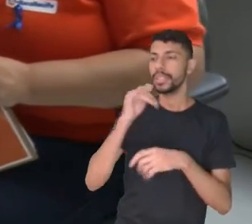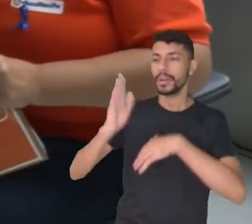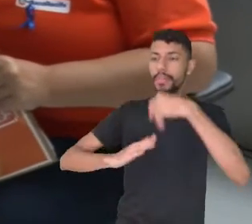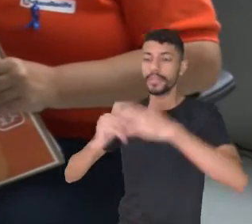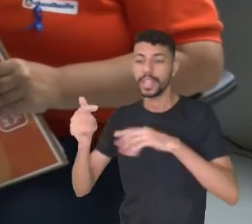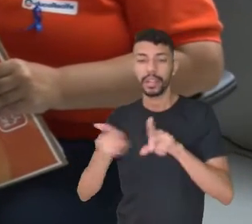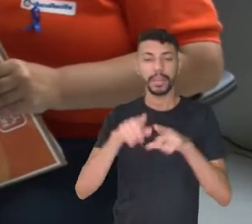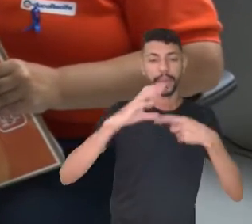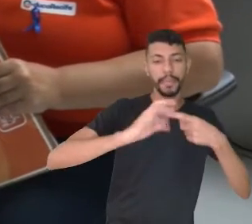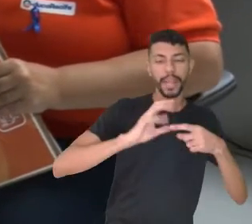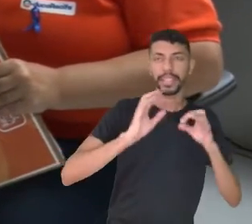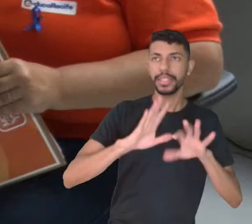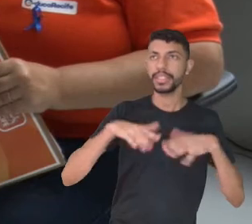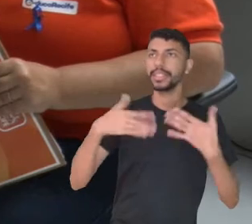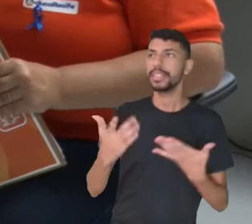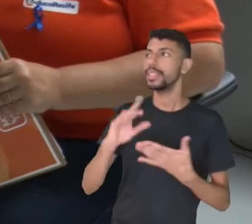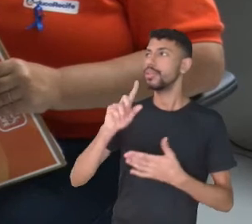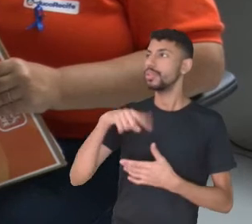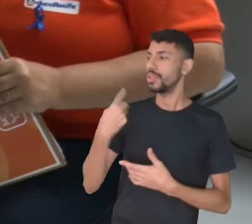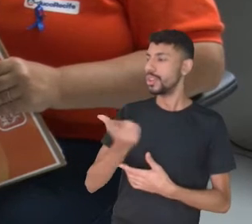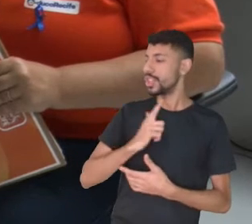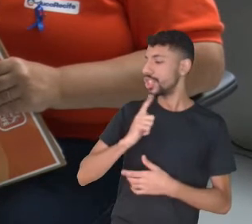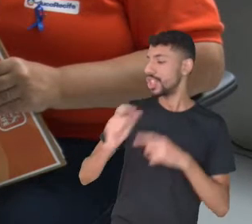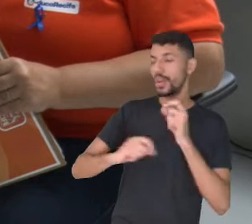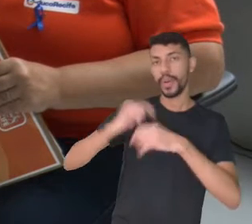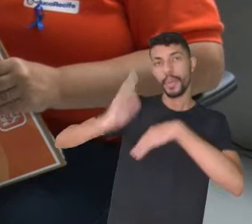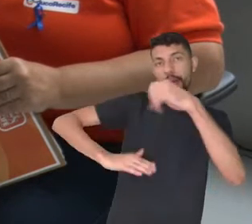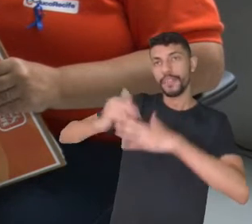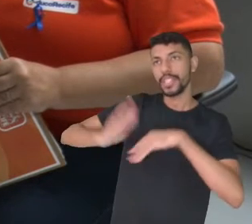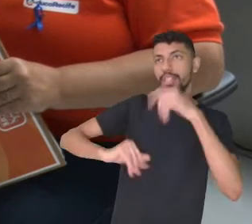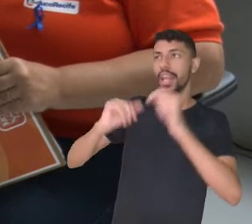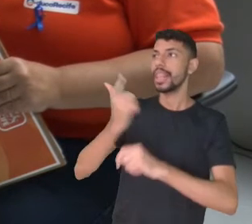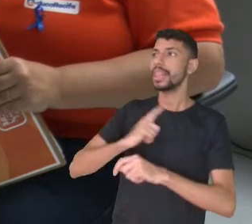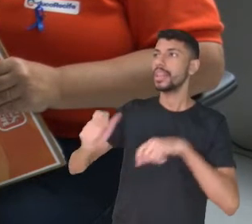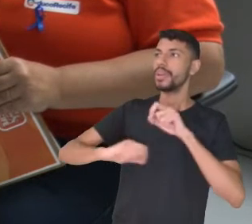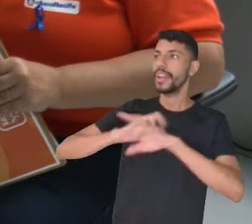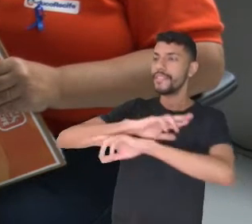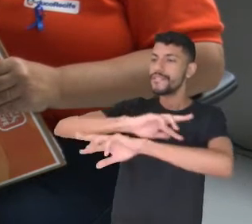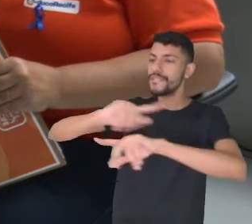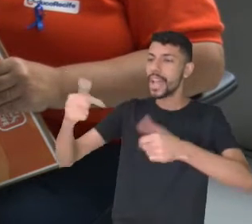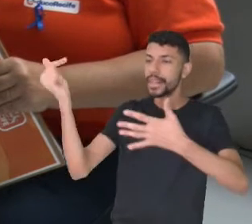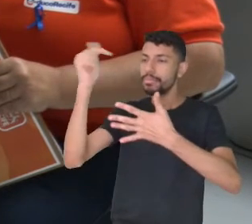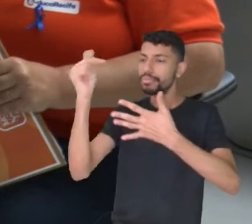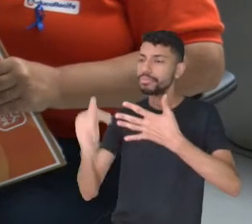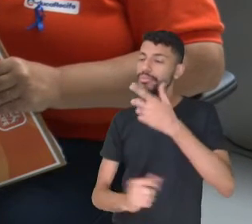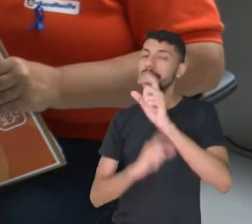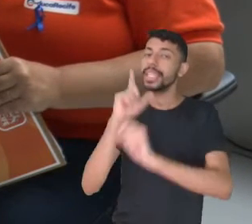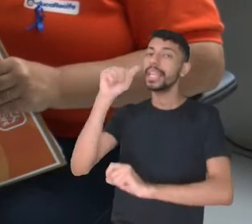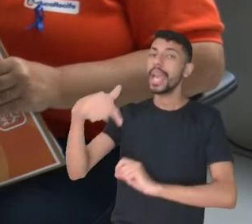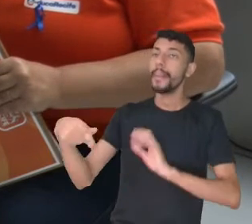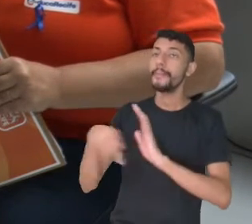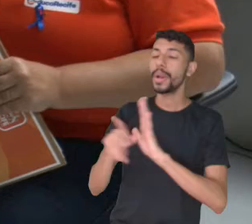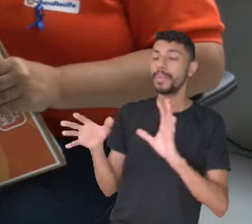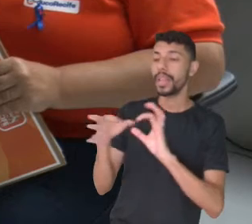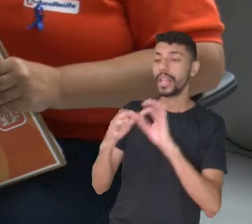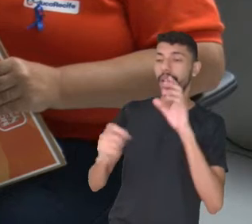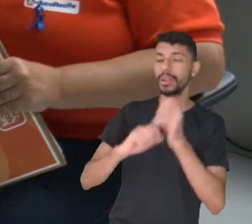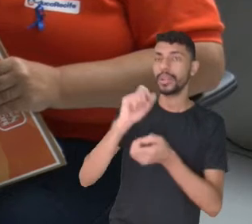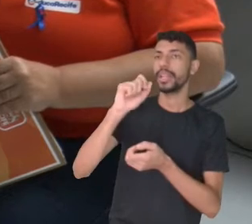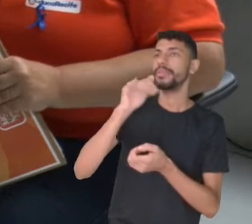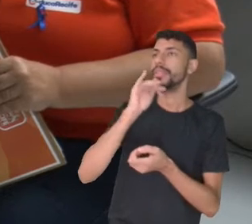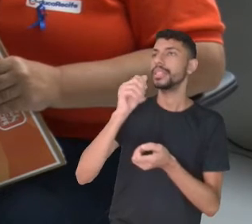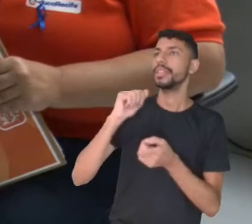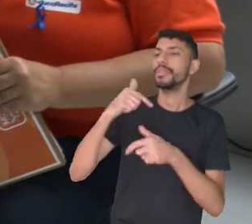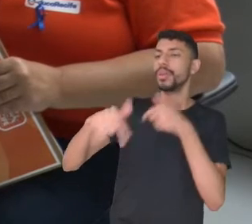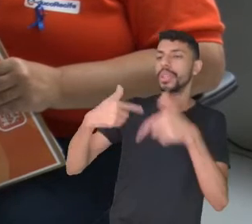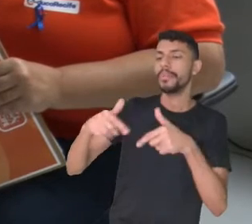equipamento. Então, quando a gente tem o profissional, ele tem uma série de questões que são associadas à atividade dele. Ele tem a hora da